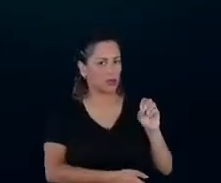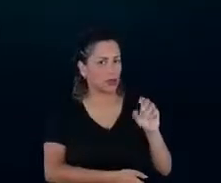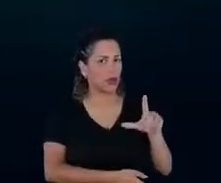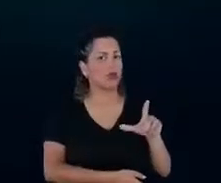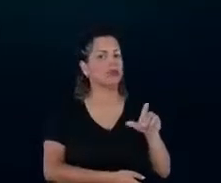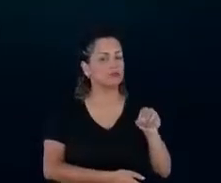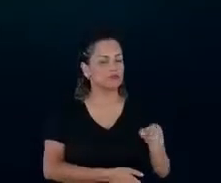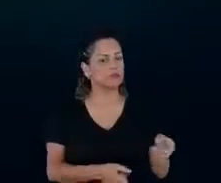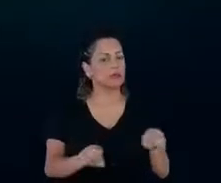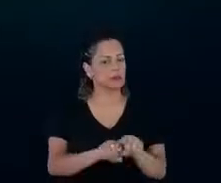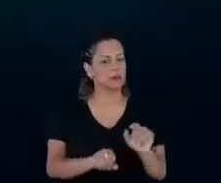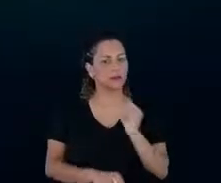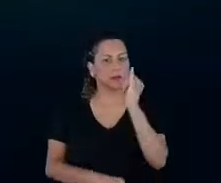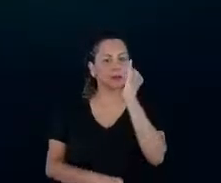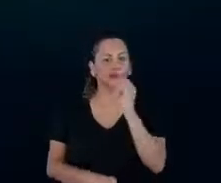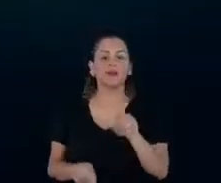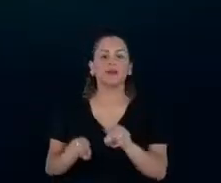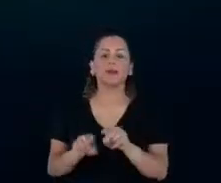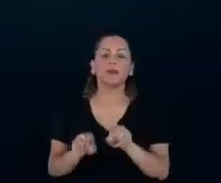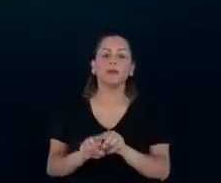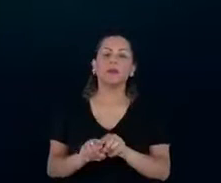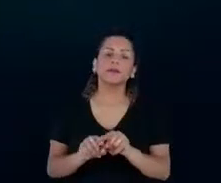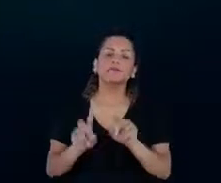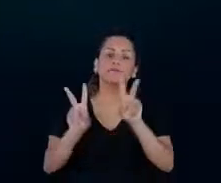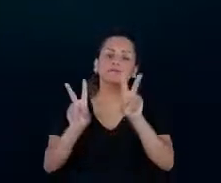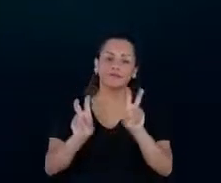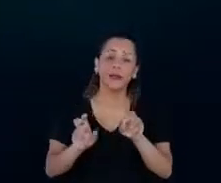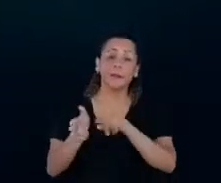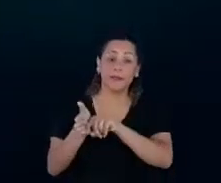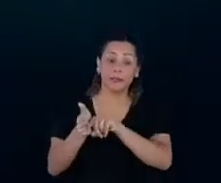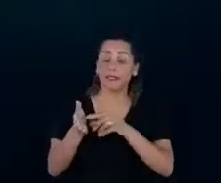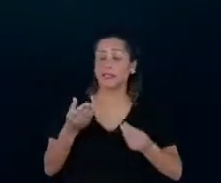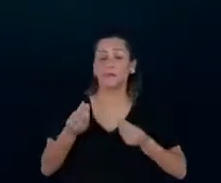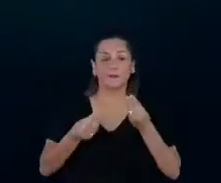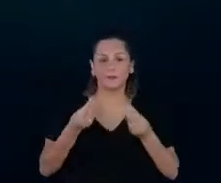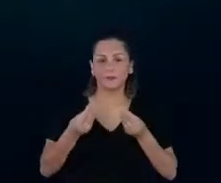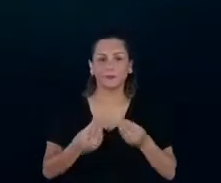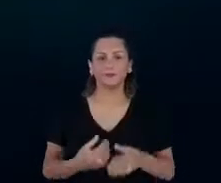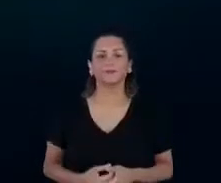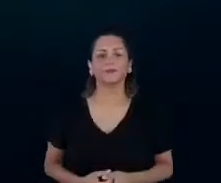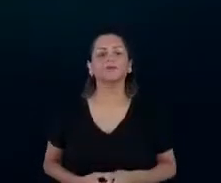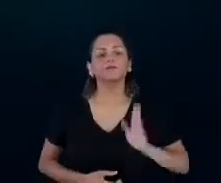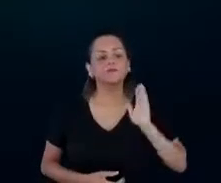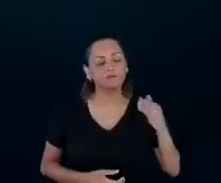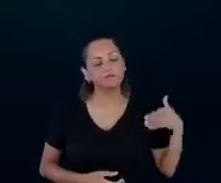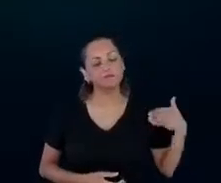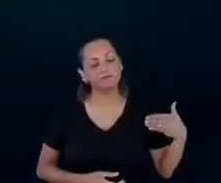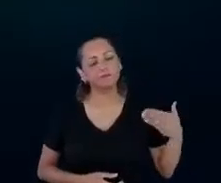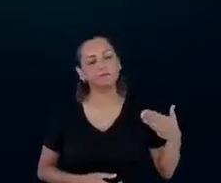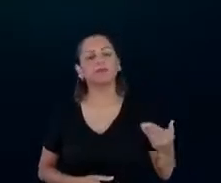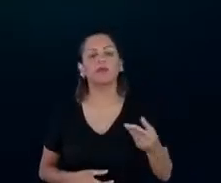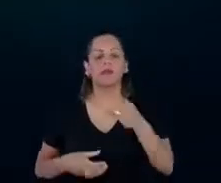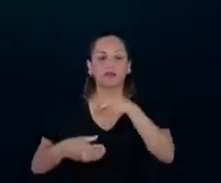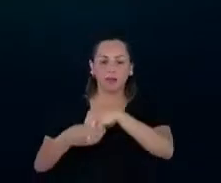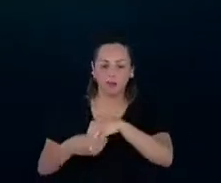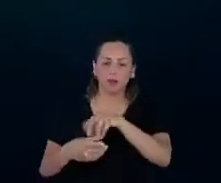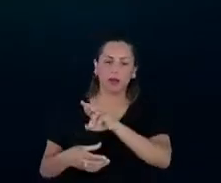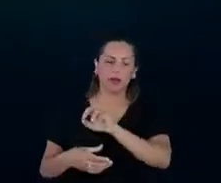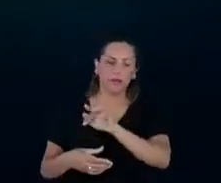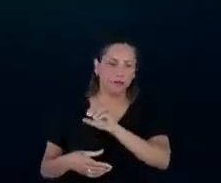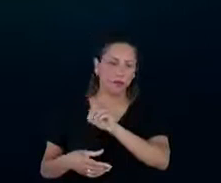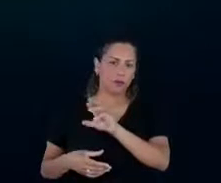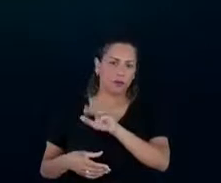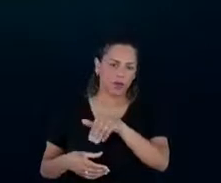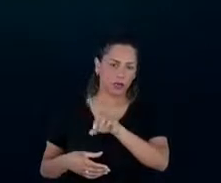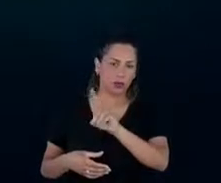E falando um pouco sobre a pesquisa com eles, então, a gente vem trabalhando com reformador interno e o nosso objetivo é